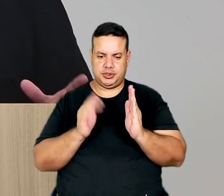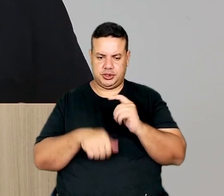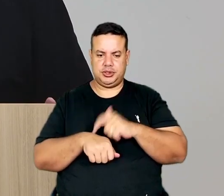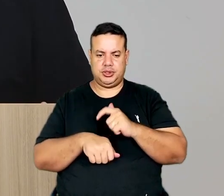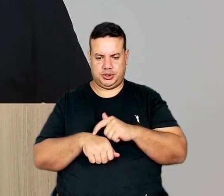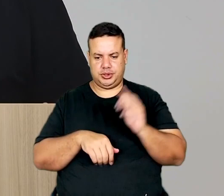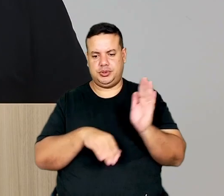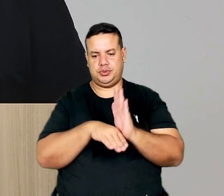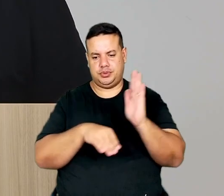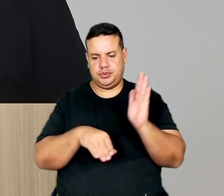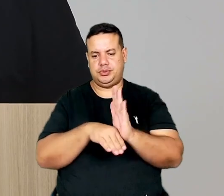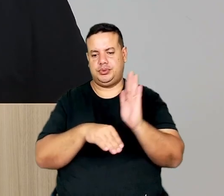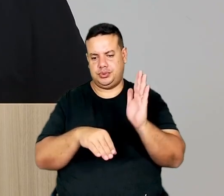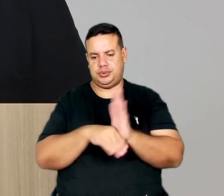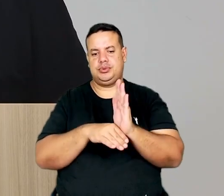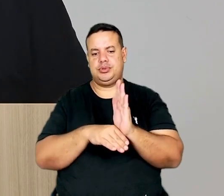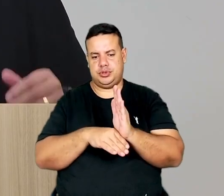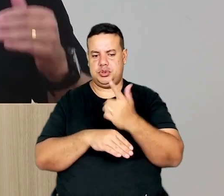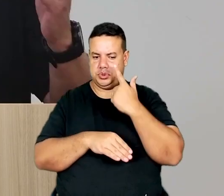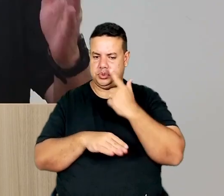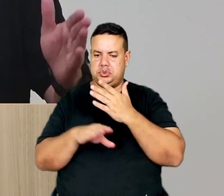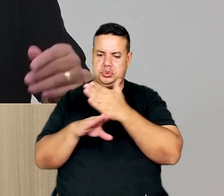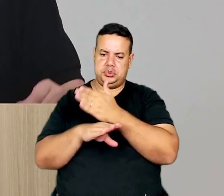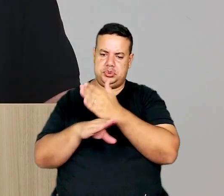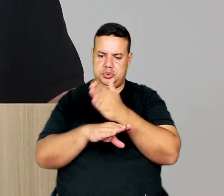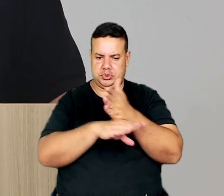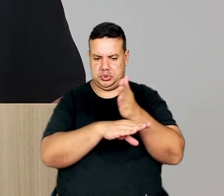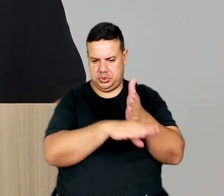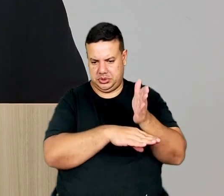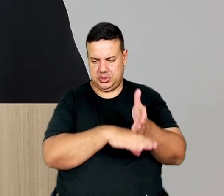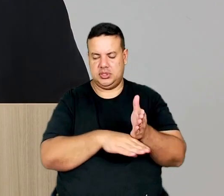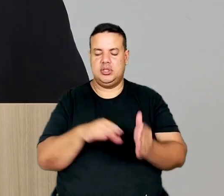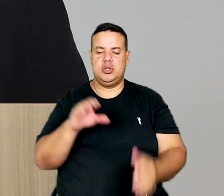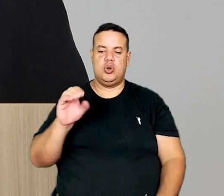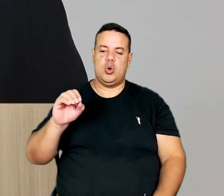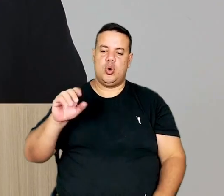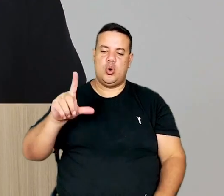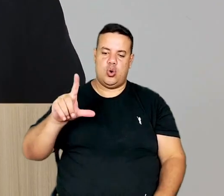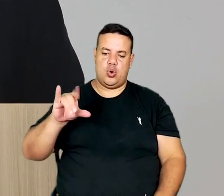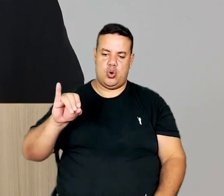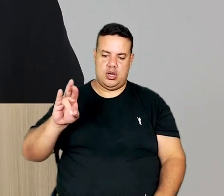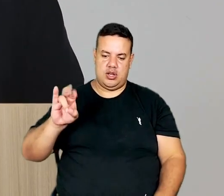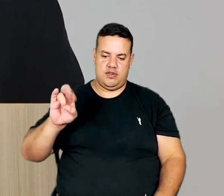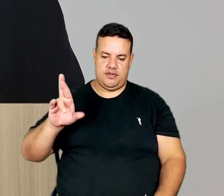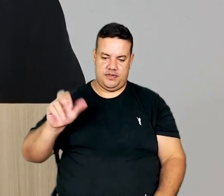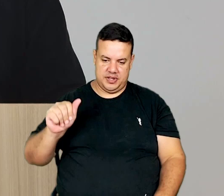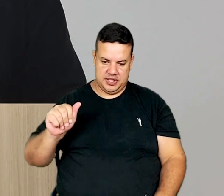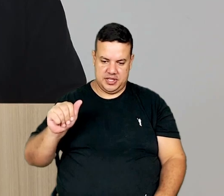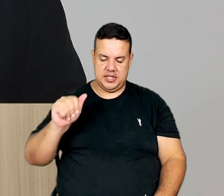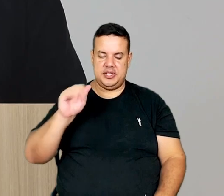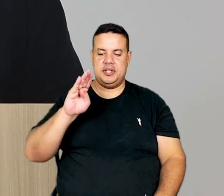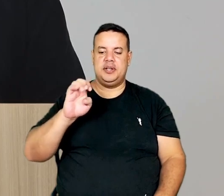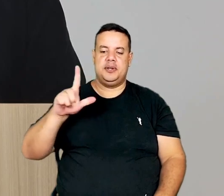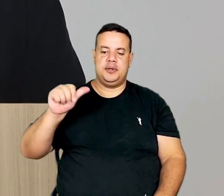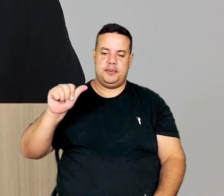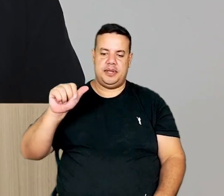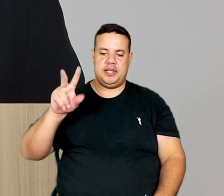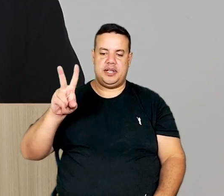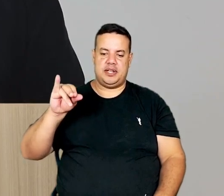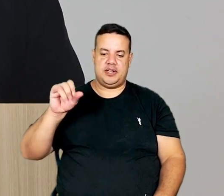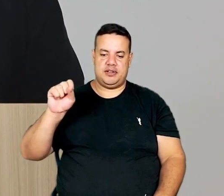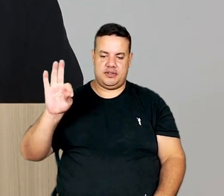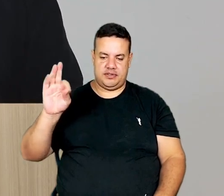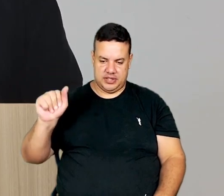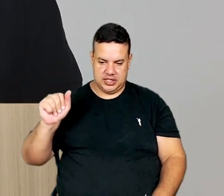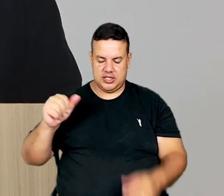meio itinerante, aí, indo para Oliveira, indo para Bela Vista, nos lugares, nas comunidades mais afastadas, porque nós sabemos que